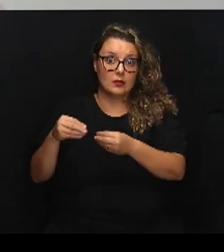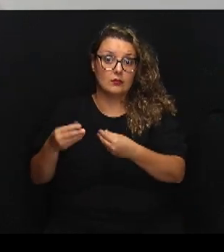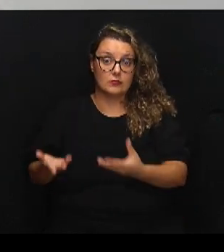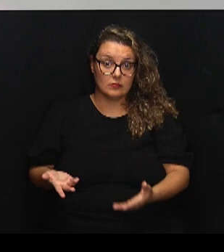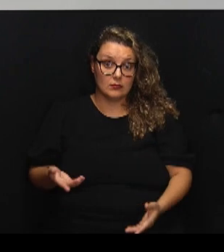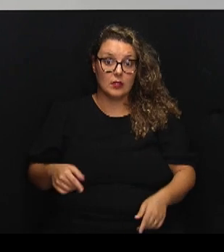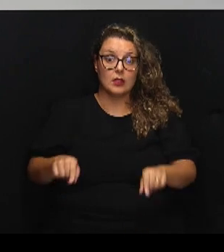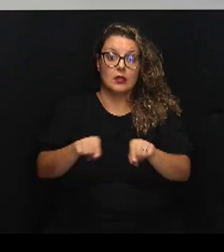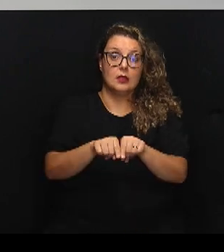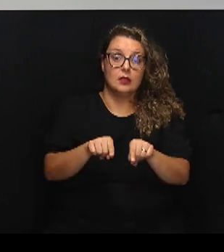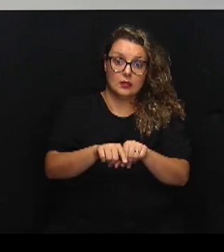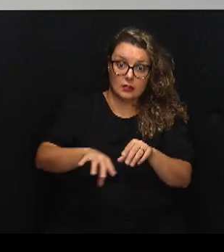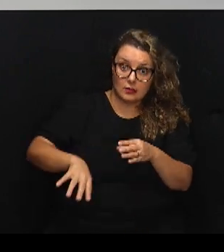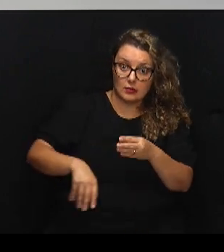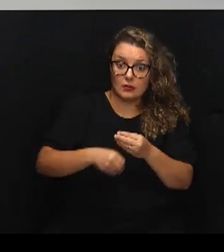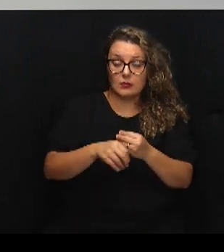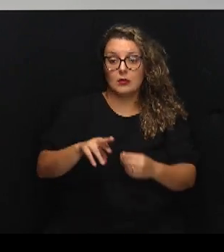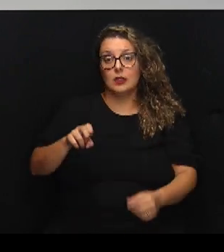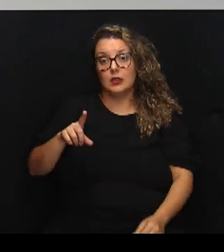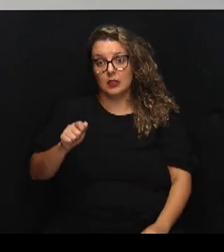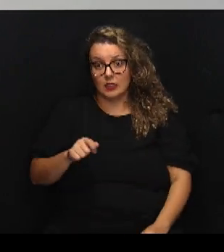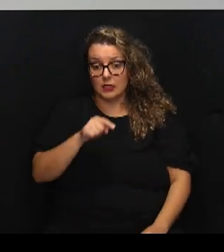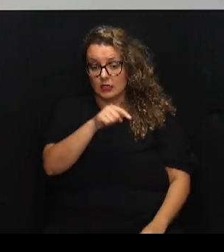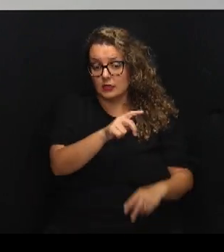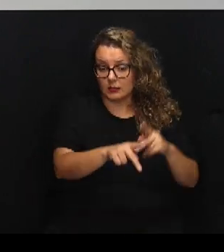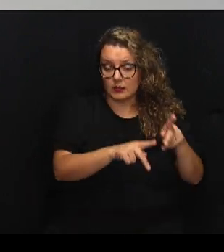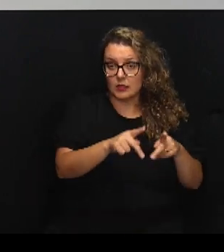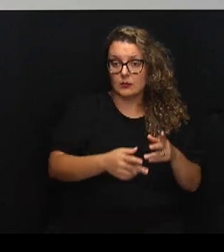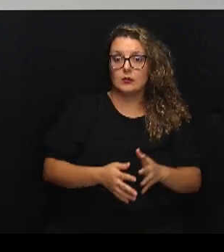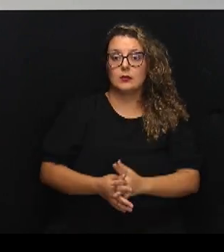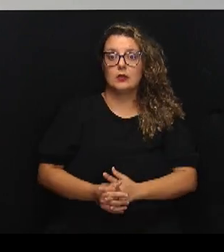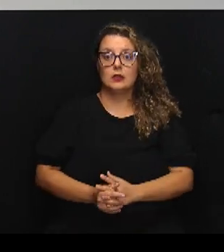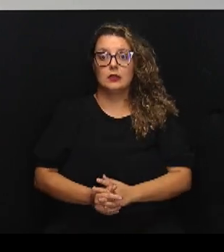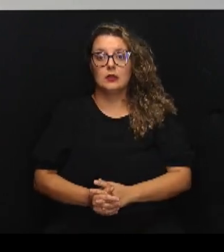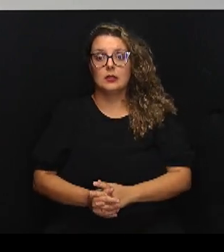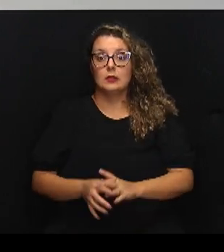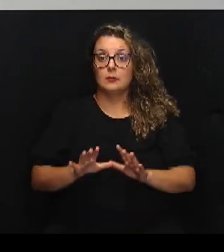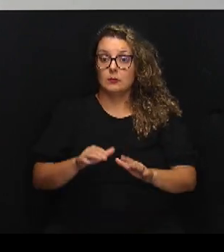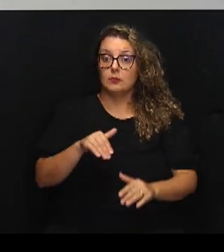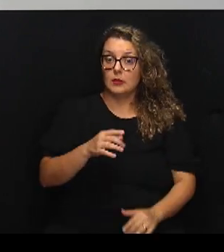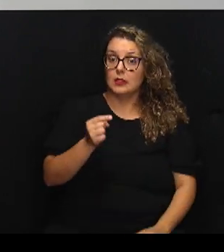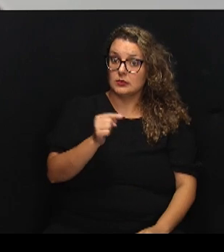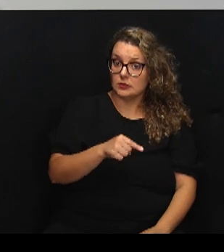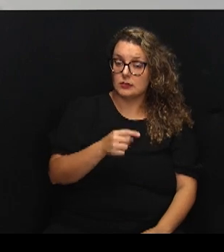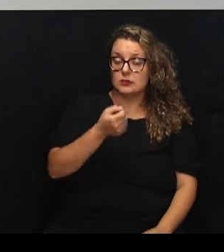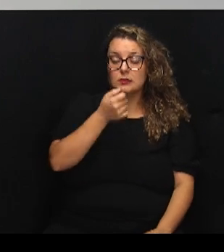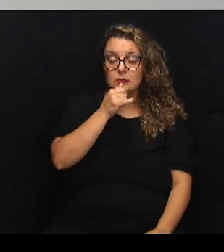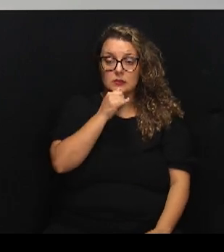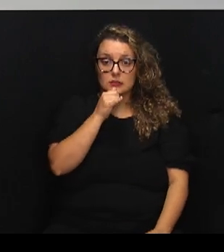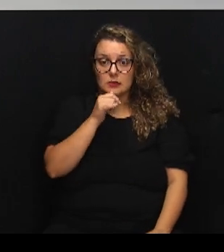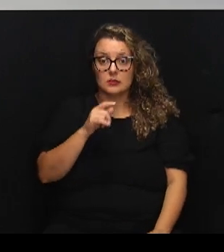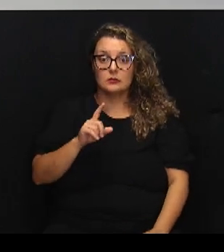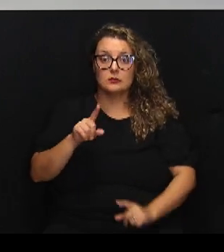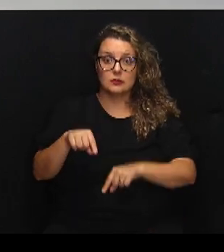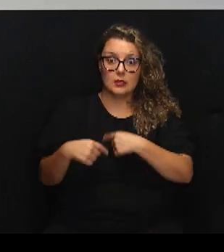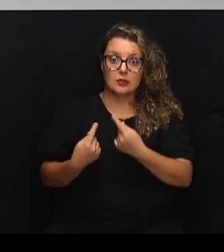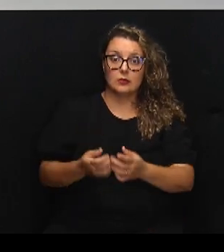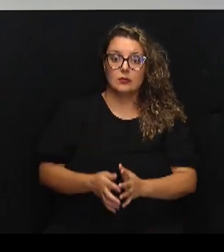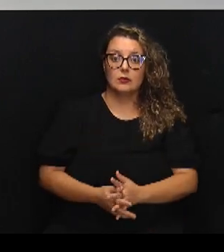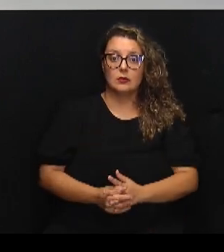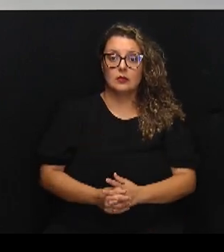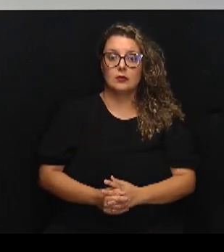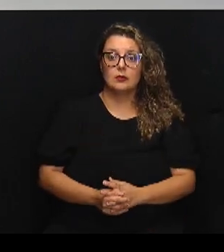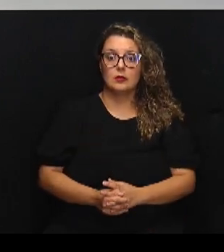fazer embalagens. Tá? Então, também foi uma forma de agregar renda para essa população. Tá? Mas, além desse exemplo, a gente